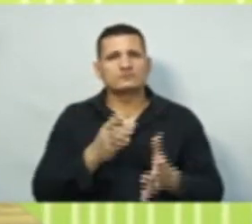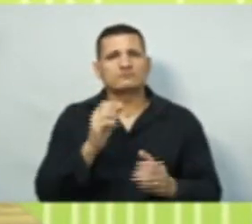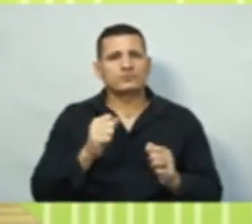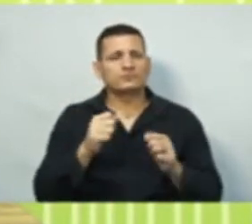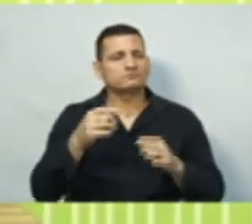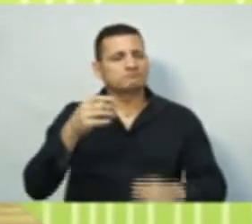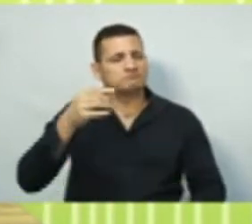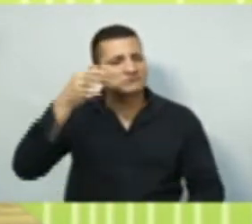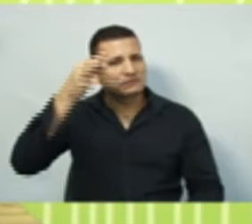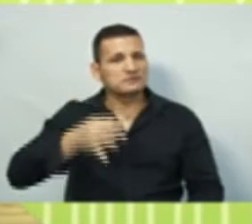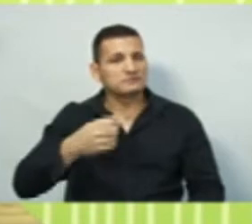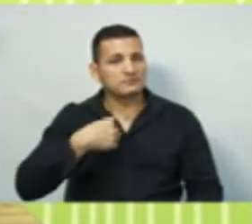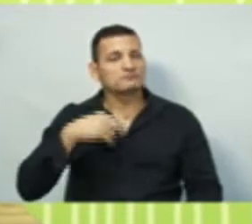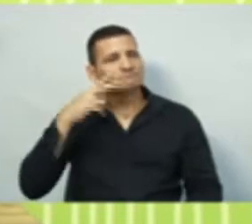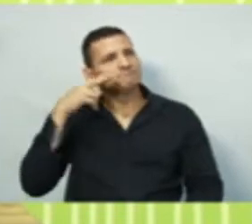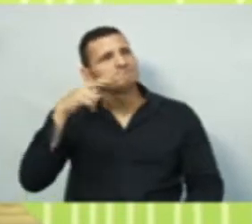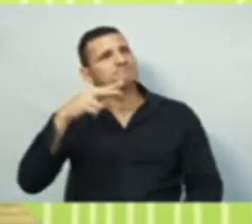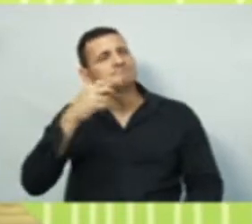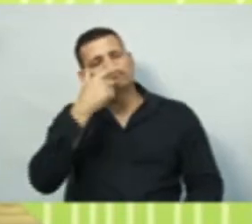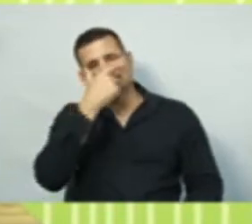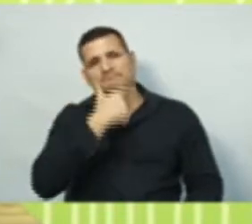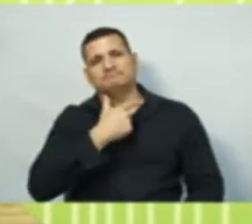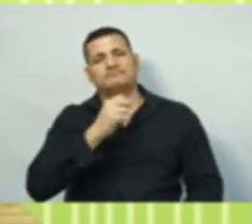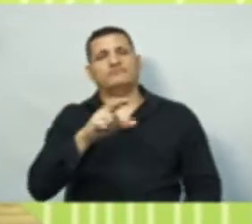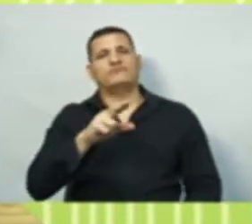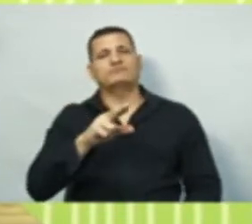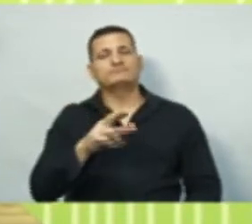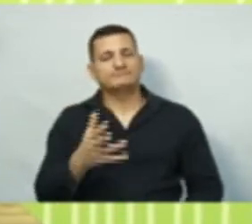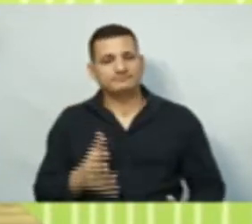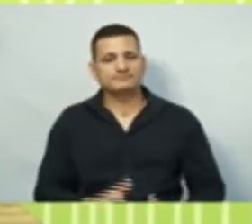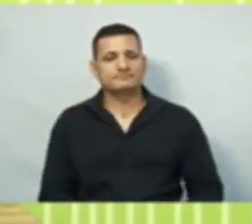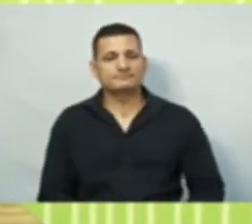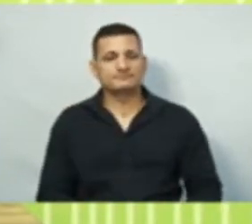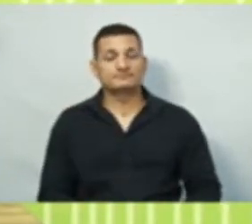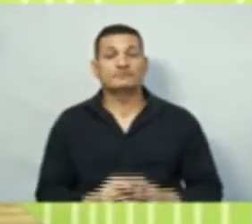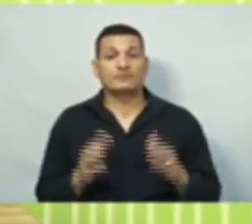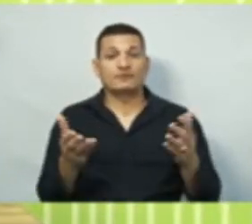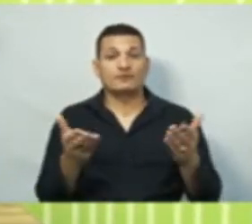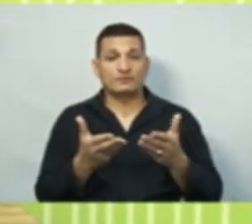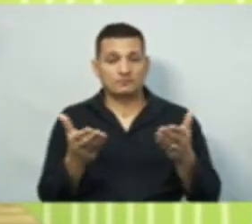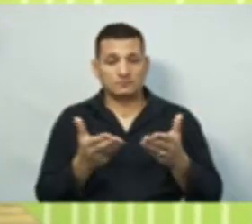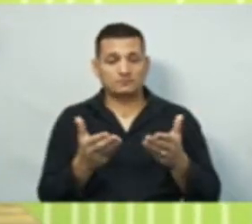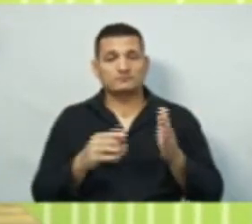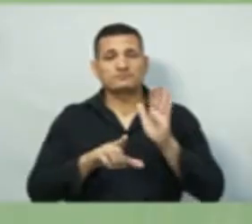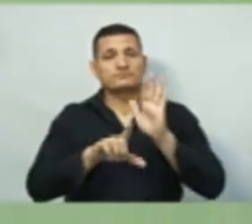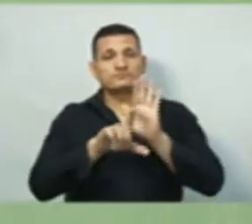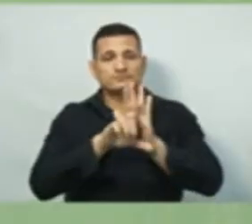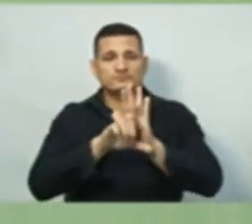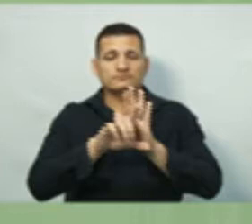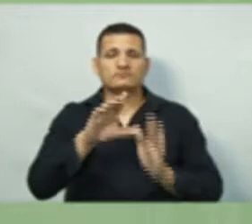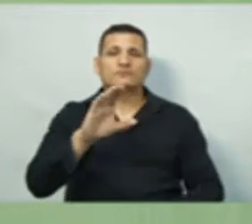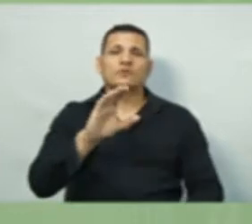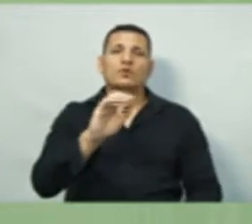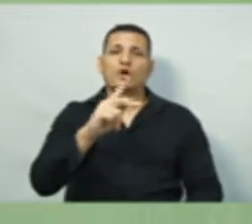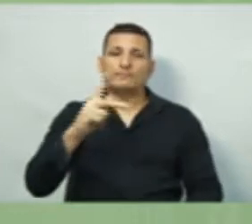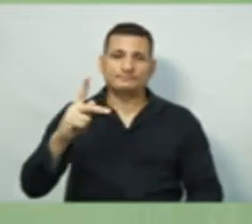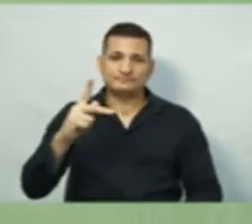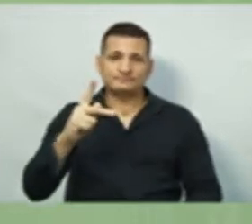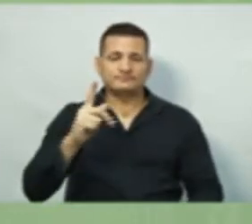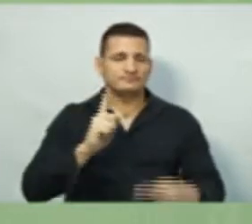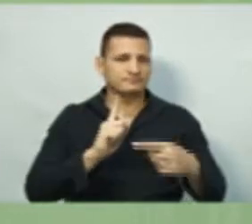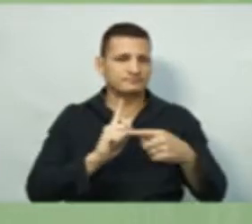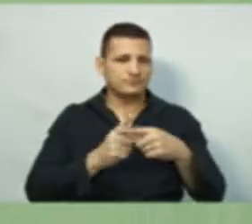chorar nesse dia de ver todos vocês aqui. Agora nós vamos entrar na legislação cooperativista, porque na